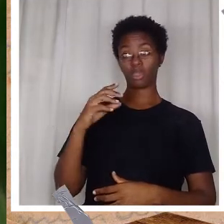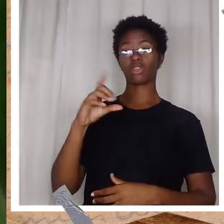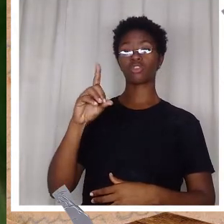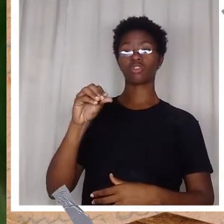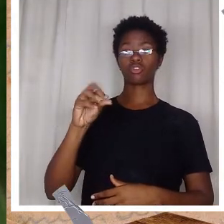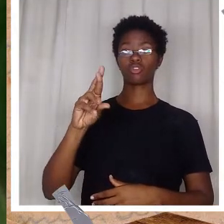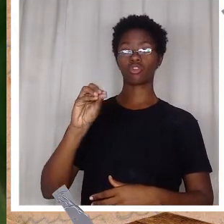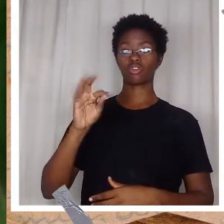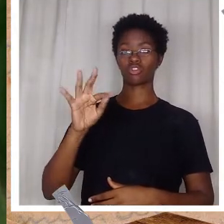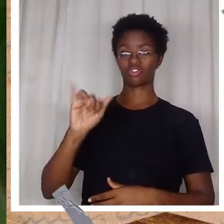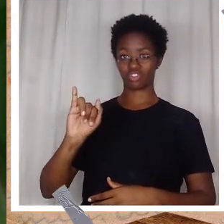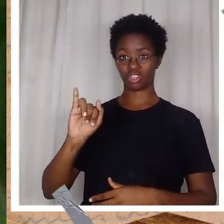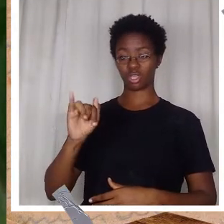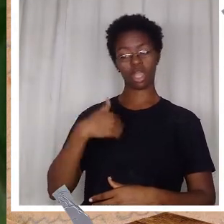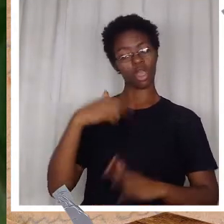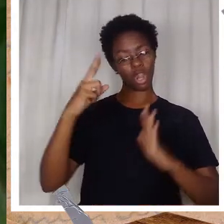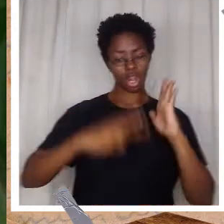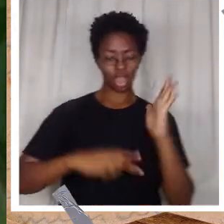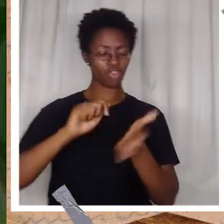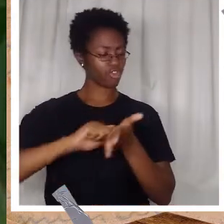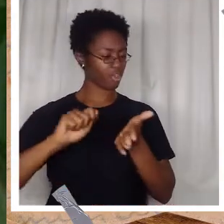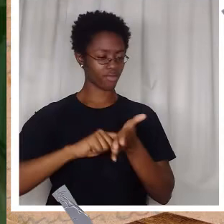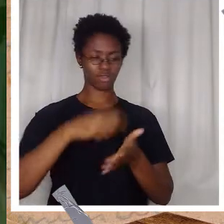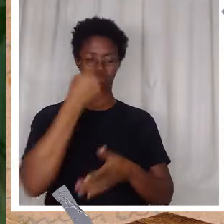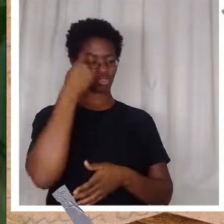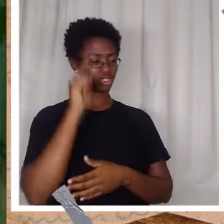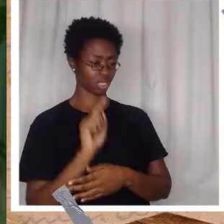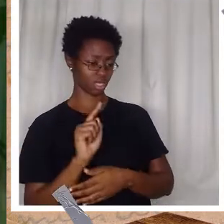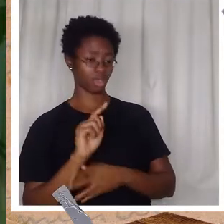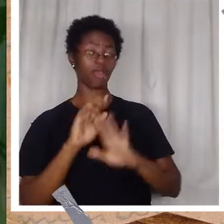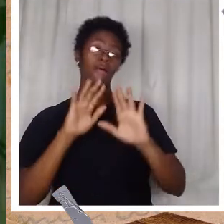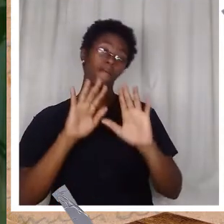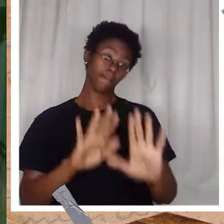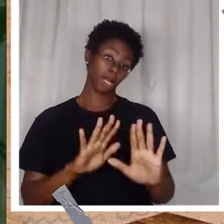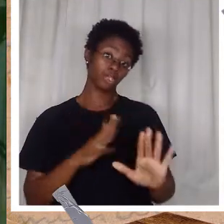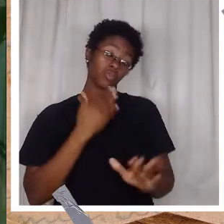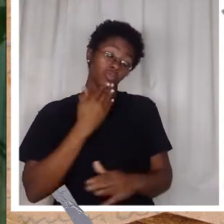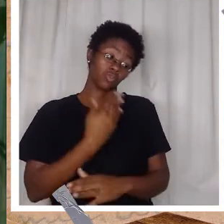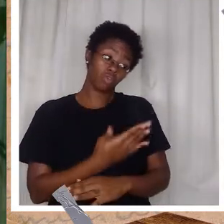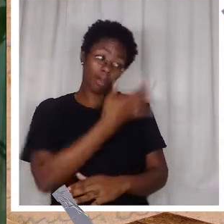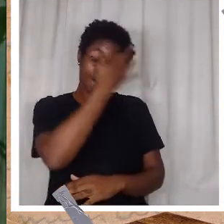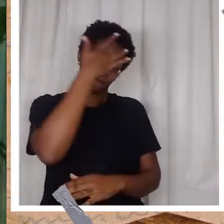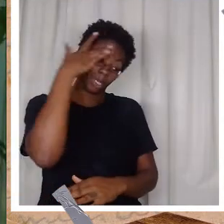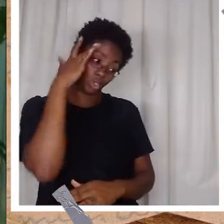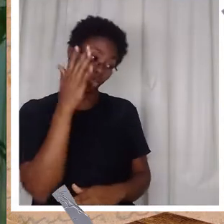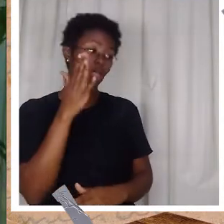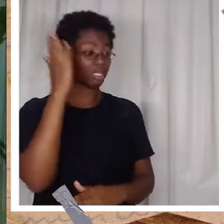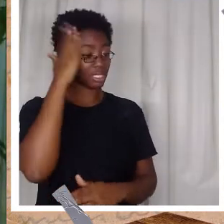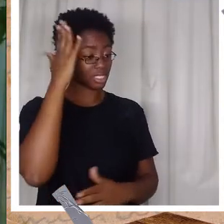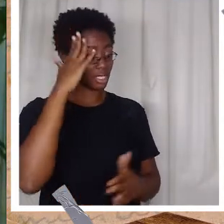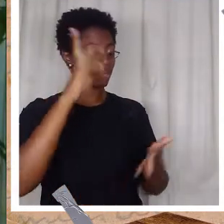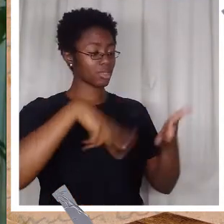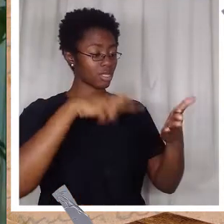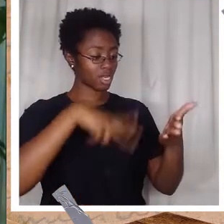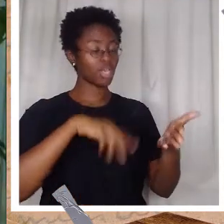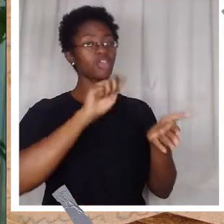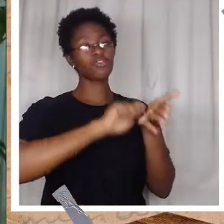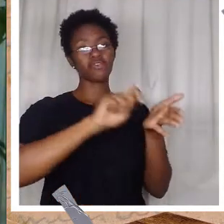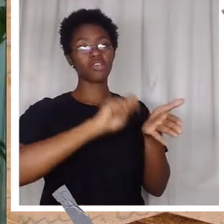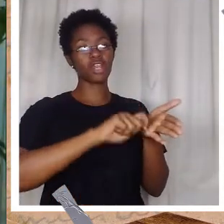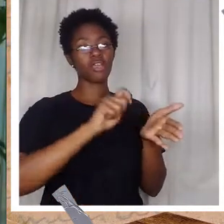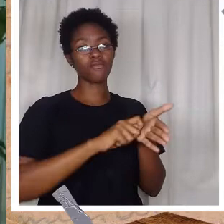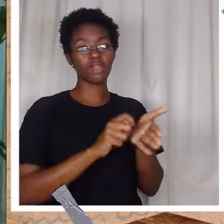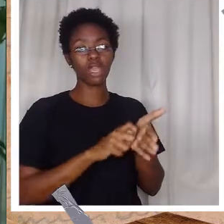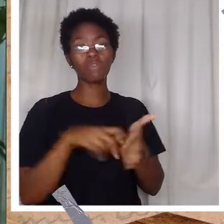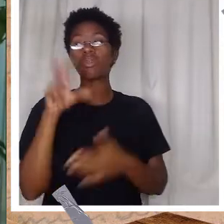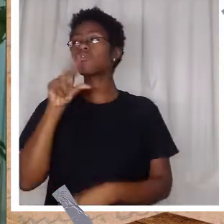ouvi falar de você. Por isso, pedi a quem sabe esse ofício redigir essas palavras que saem da minha boca para o